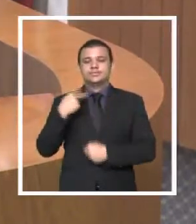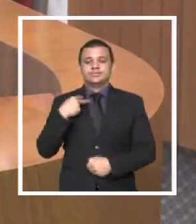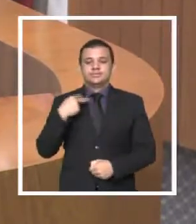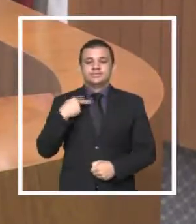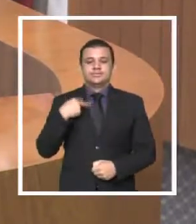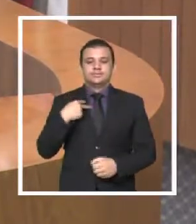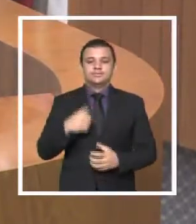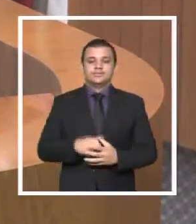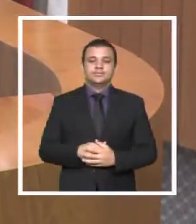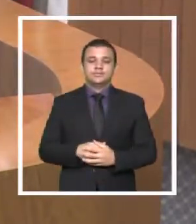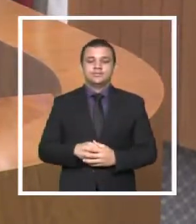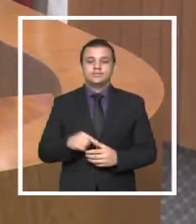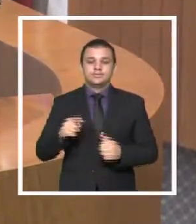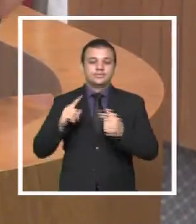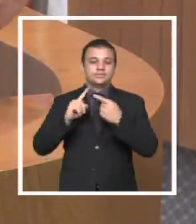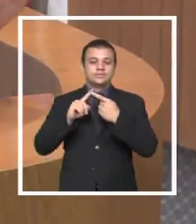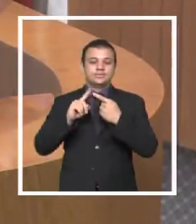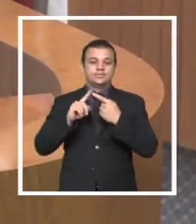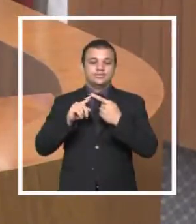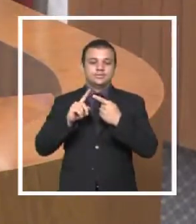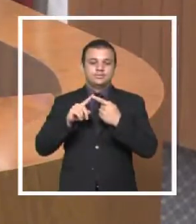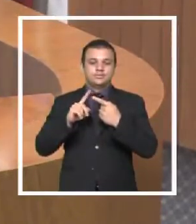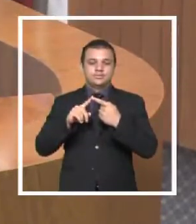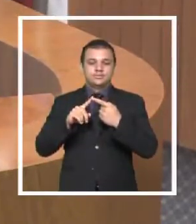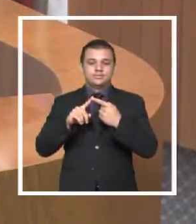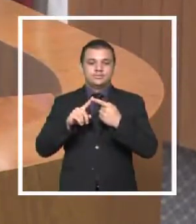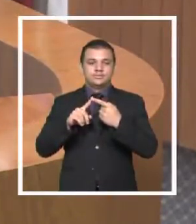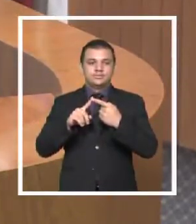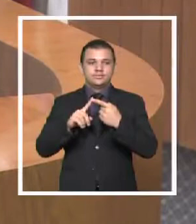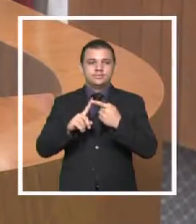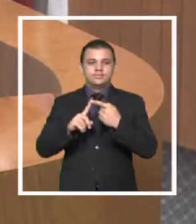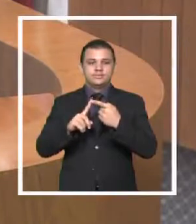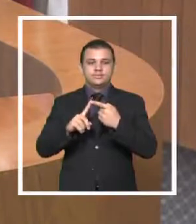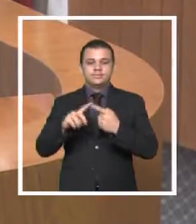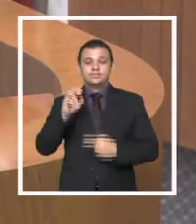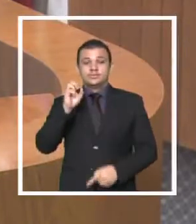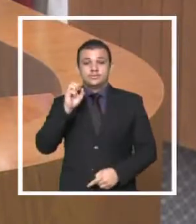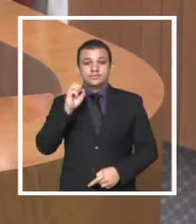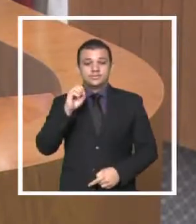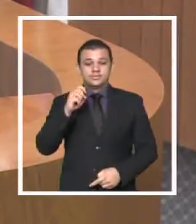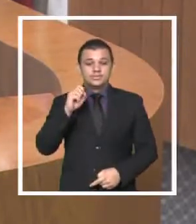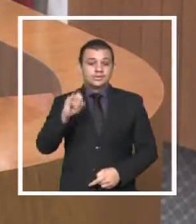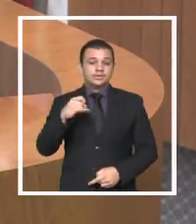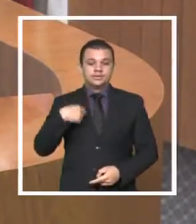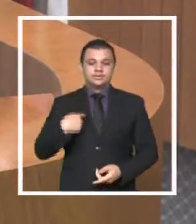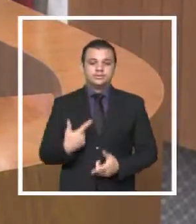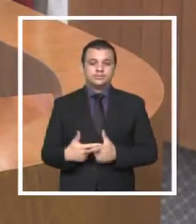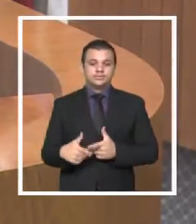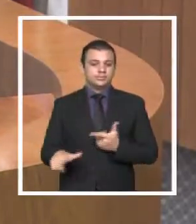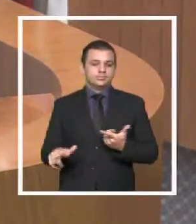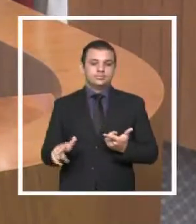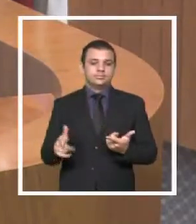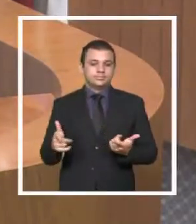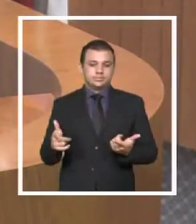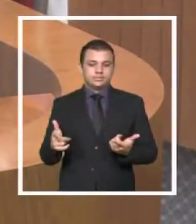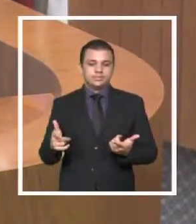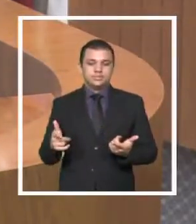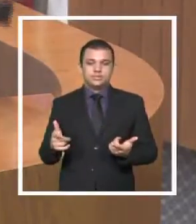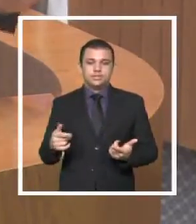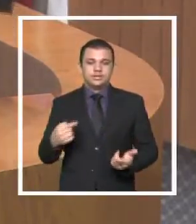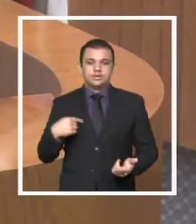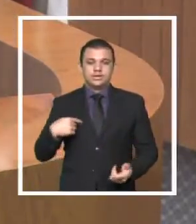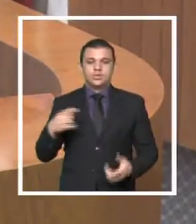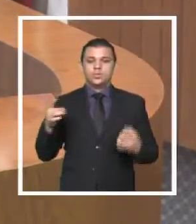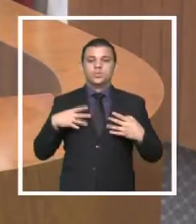coisa, quem não deve, não teme. se não deve, por